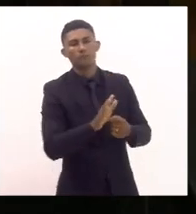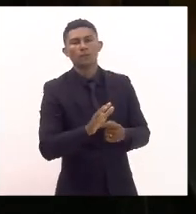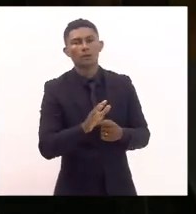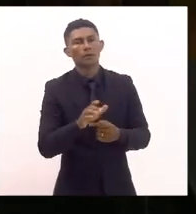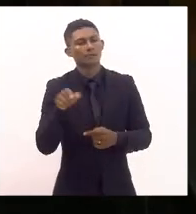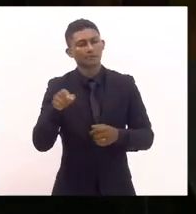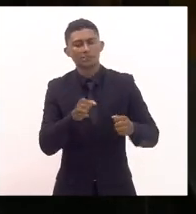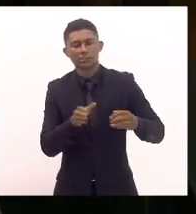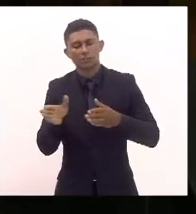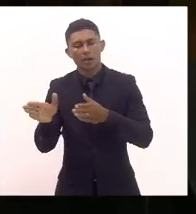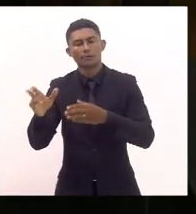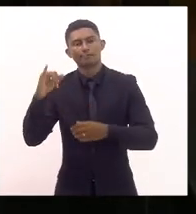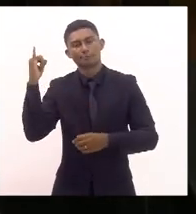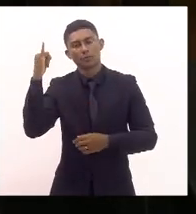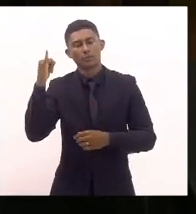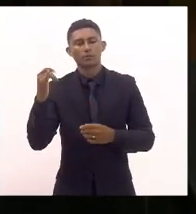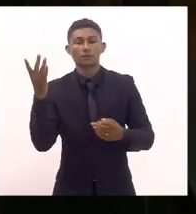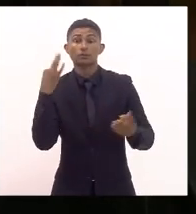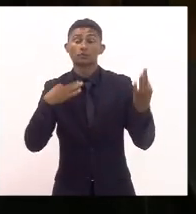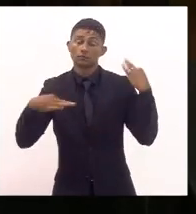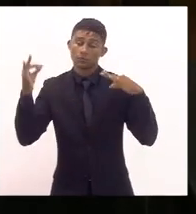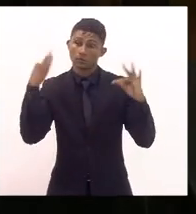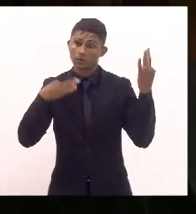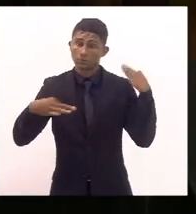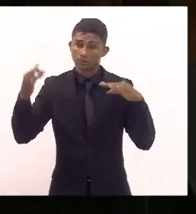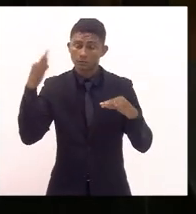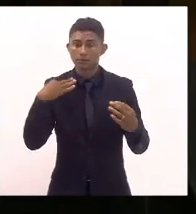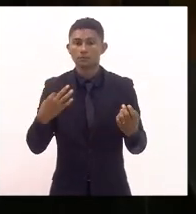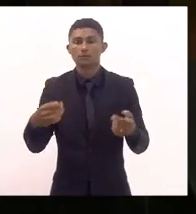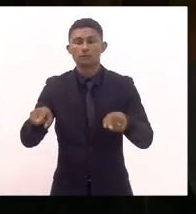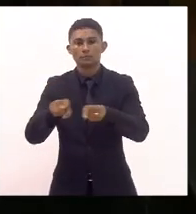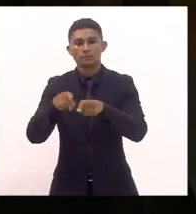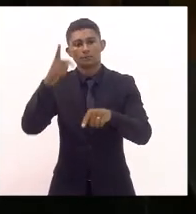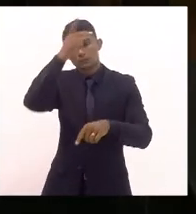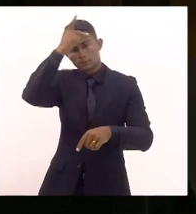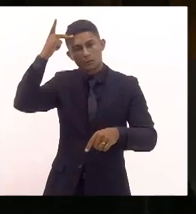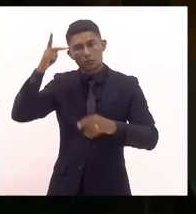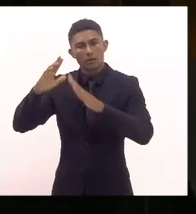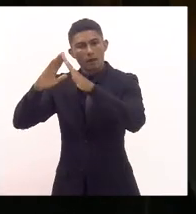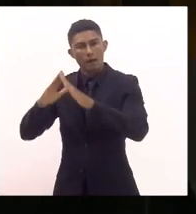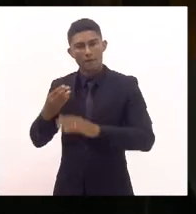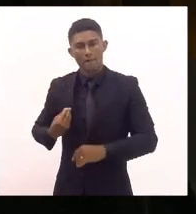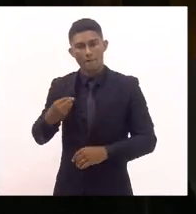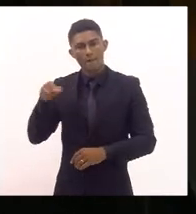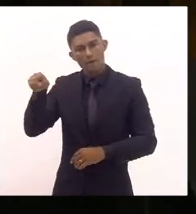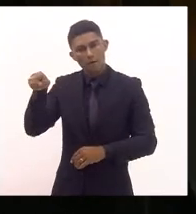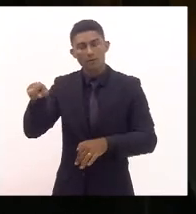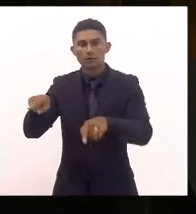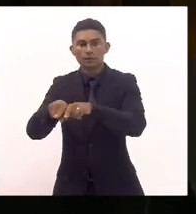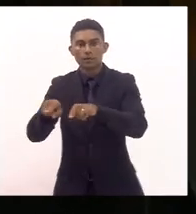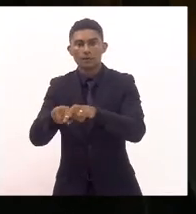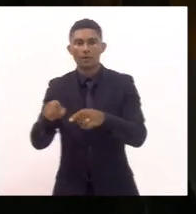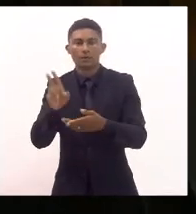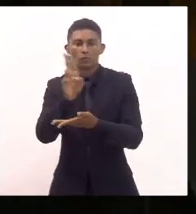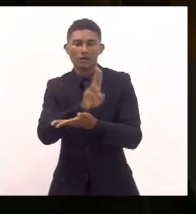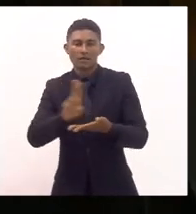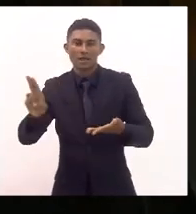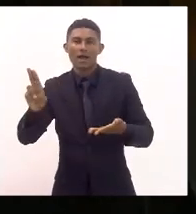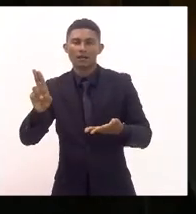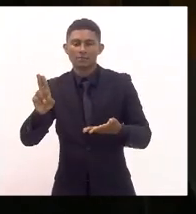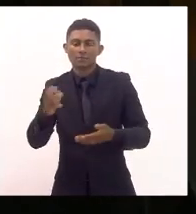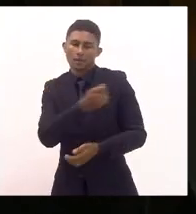importância daquela estrada para o turismo e para os moradores em si e principalmente para o transporte Universitário